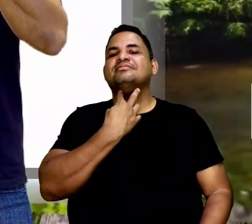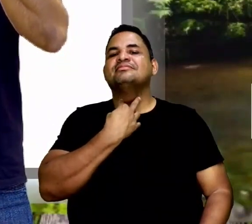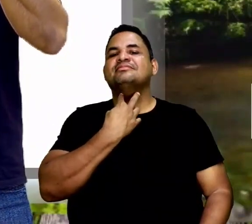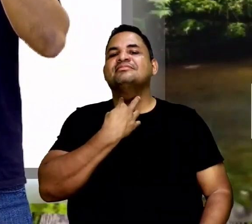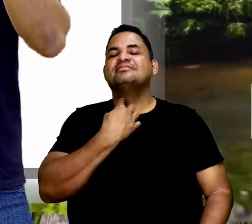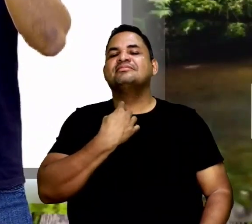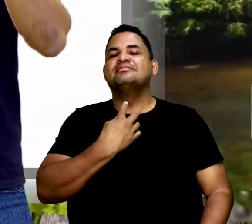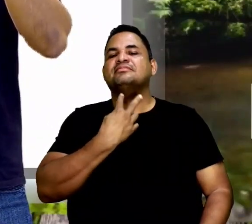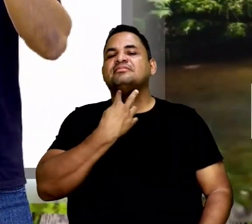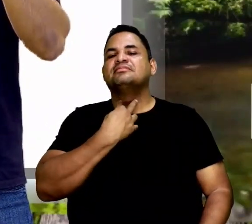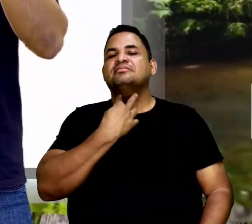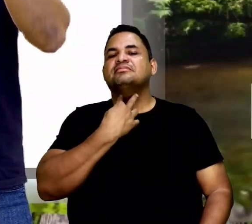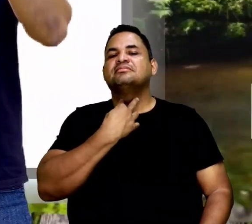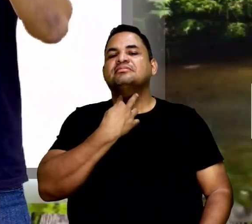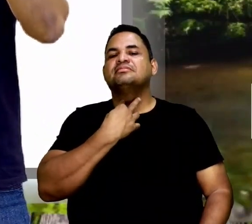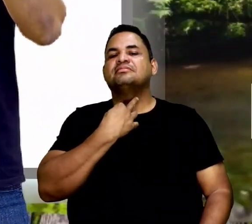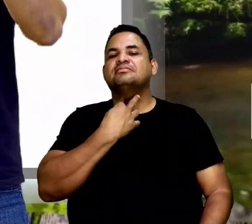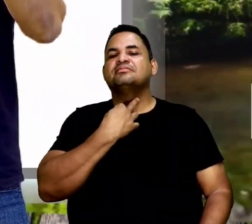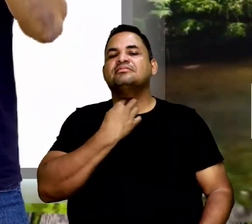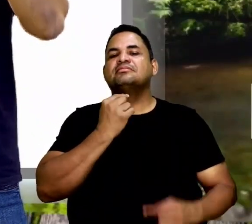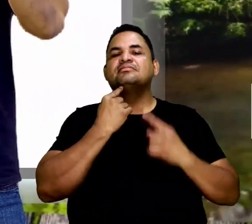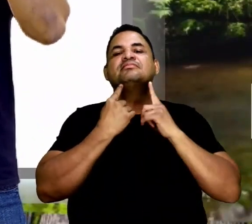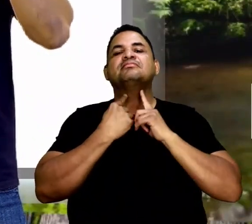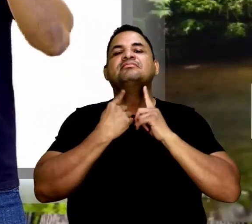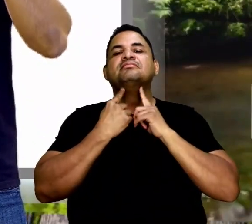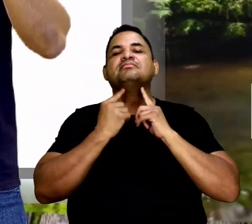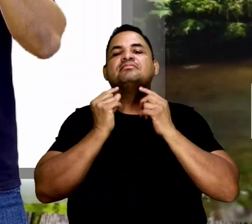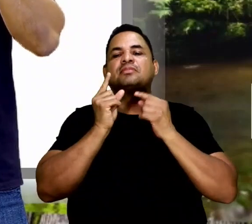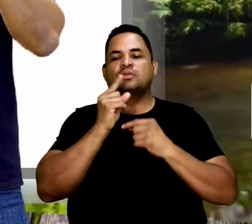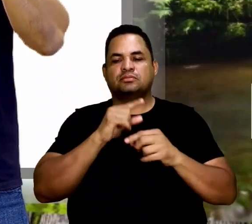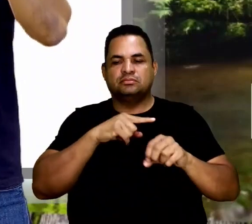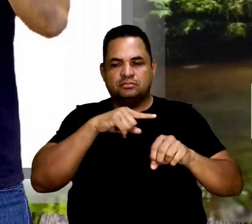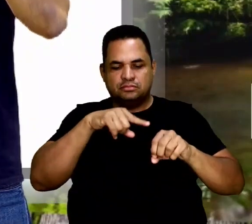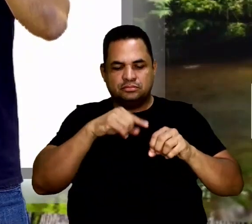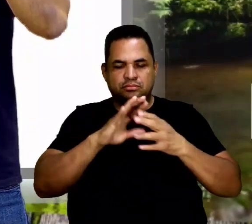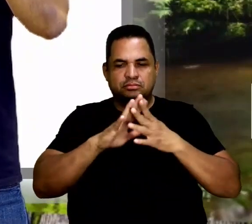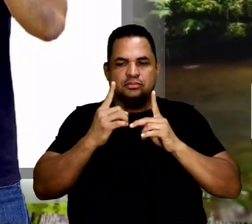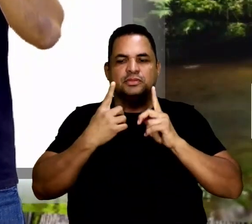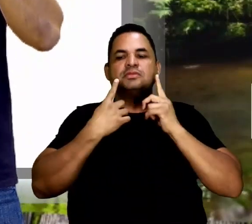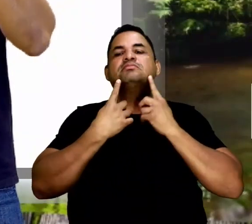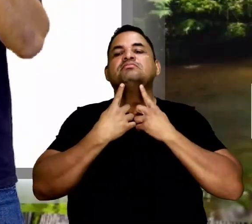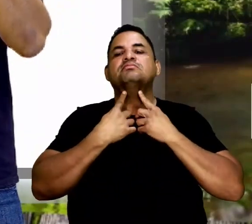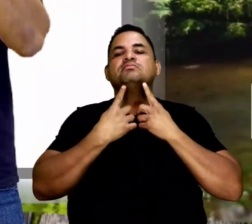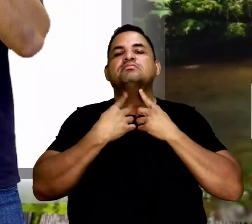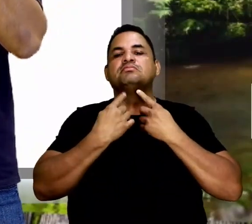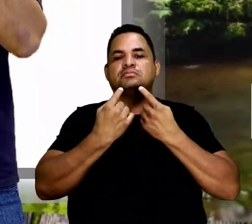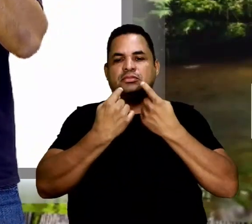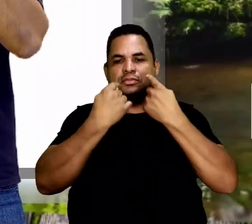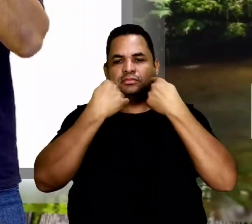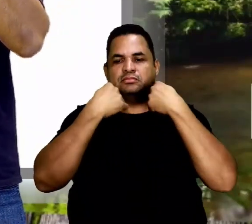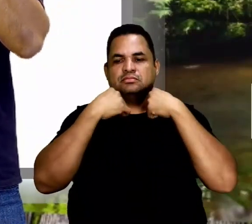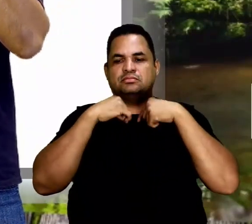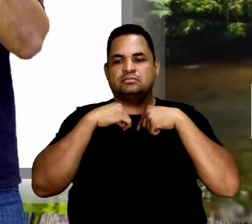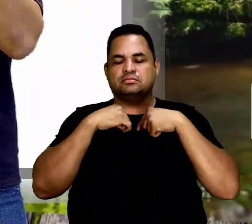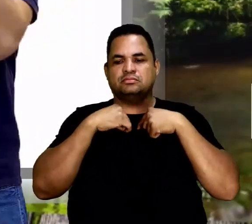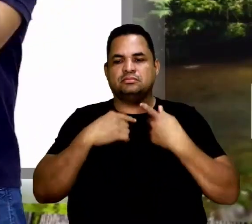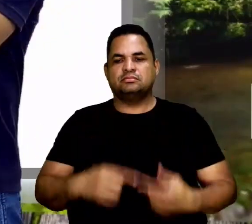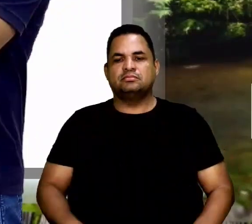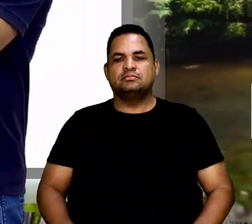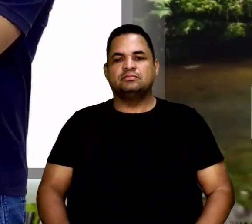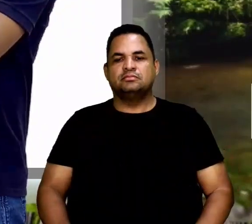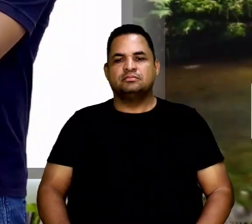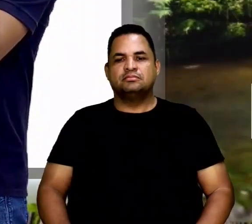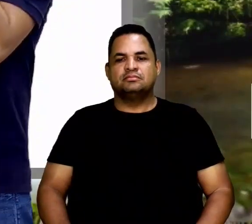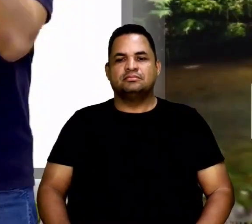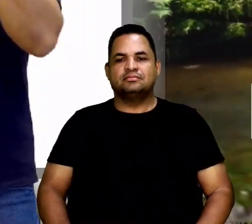ver duas estruturas arredondadas, uma em cada lado, na entrada da garganta, ali da faringe. Baixa